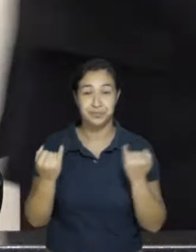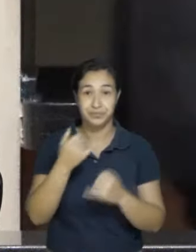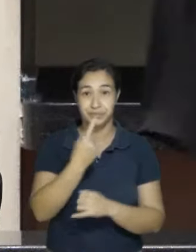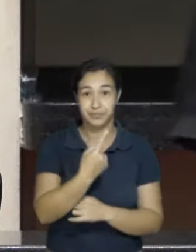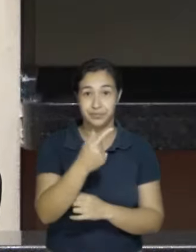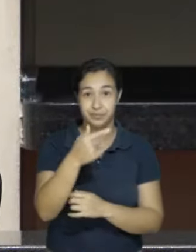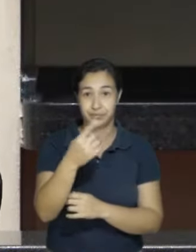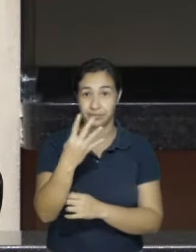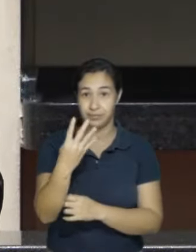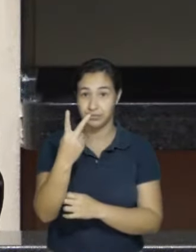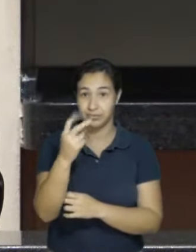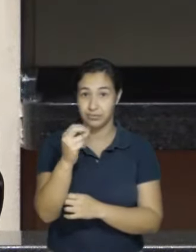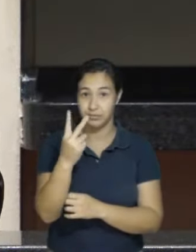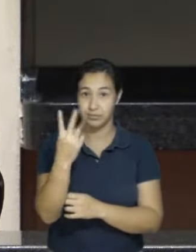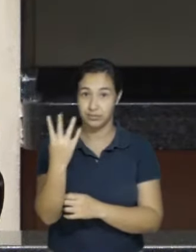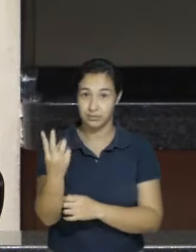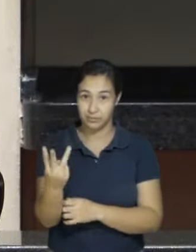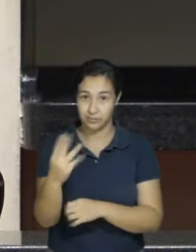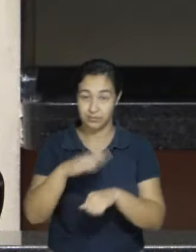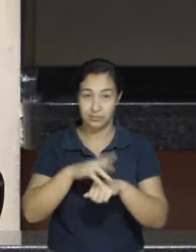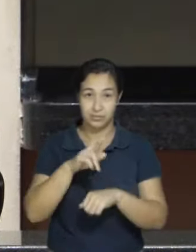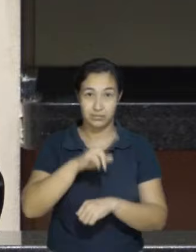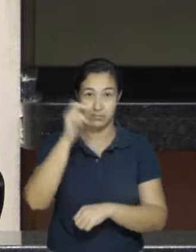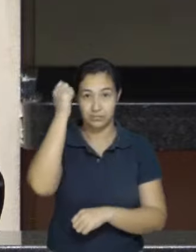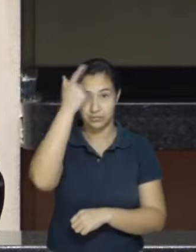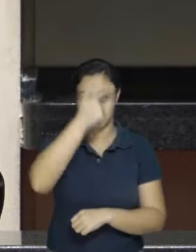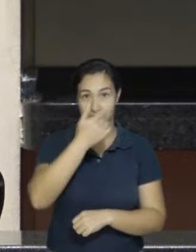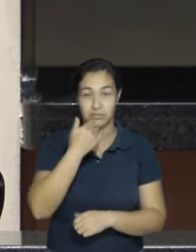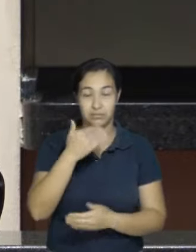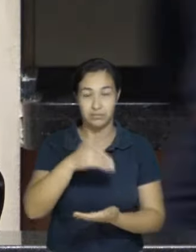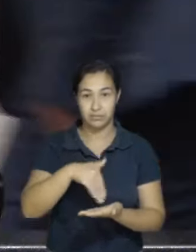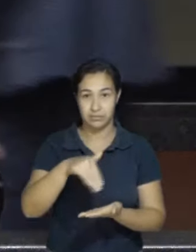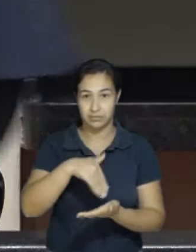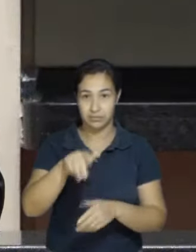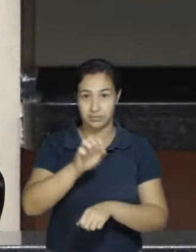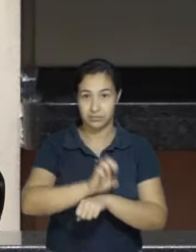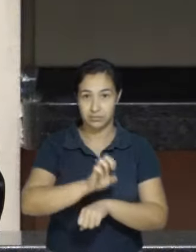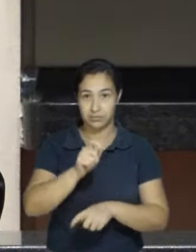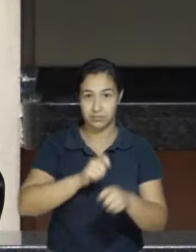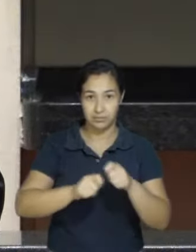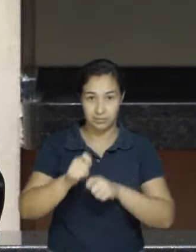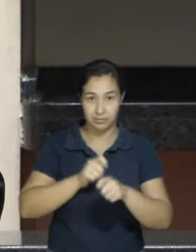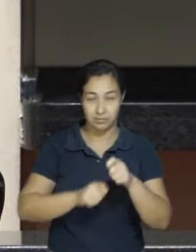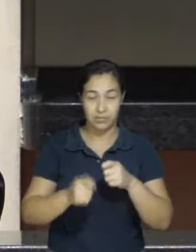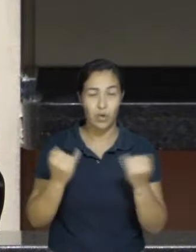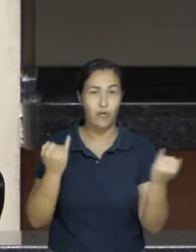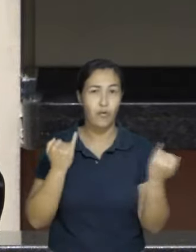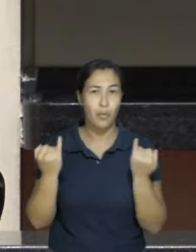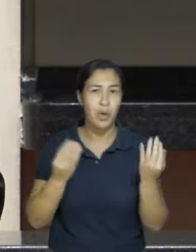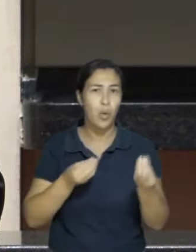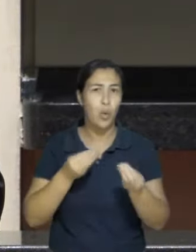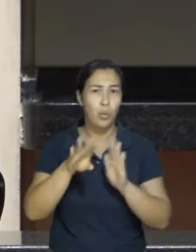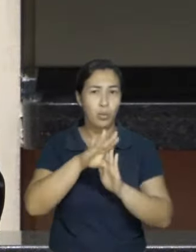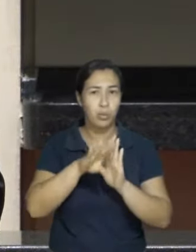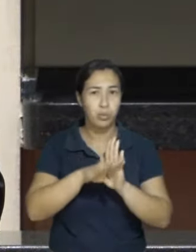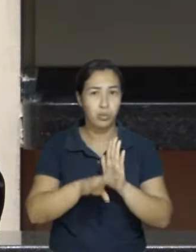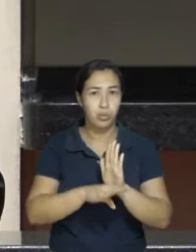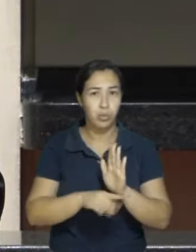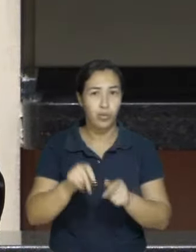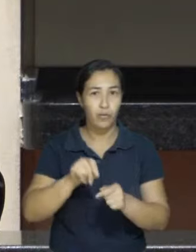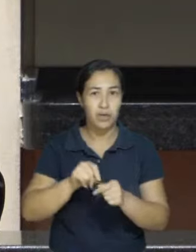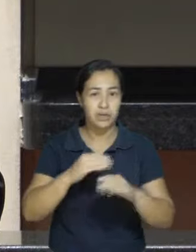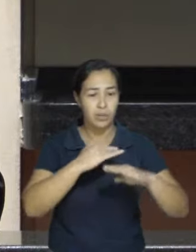2023 autoria Deputado Altair Silva solicitando a secretário do estado da administração informações acerca do cronograma de execução da